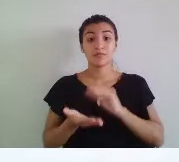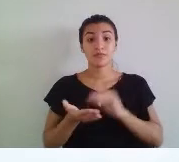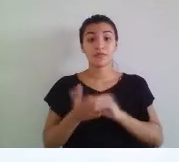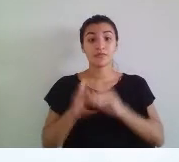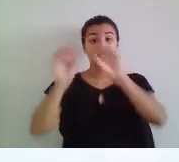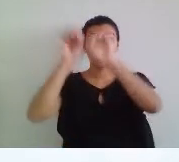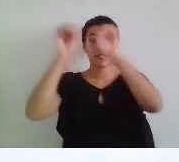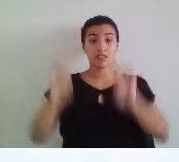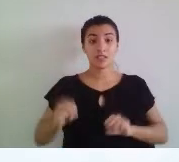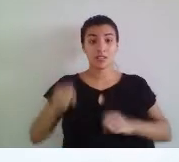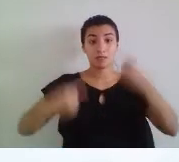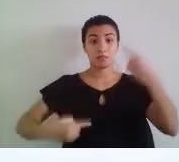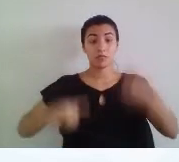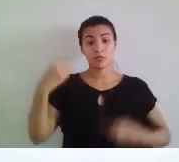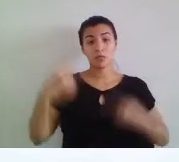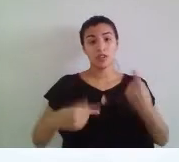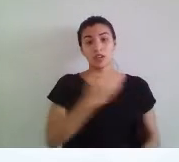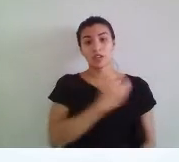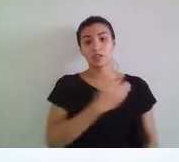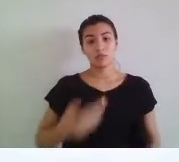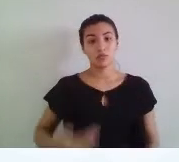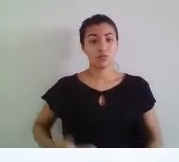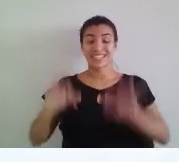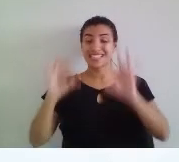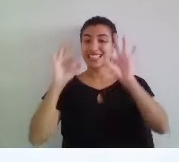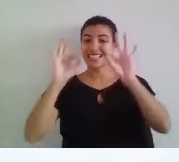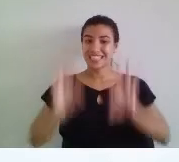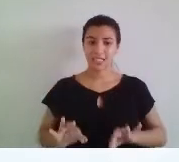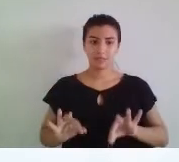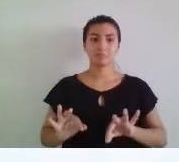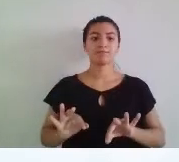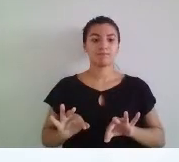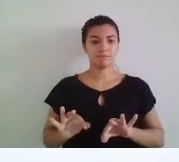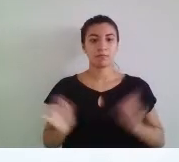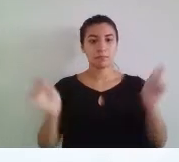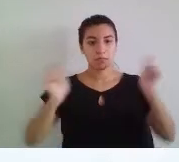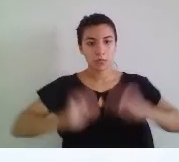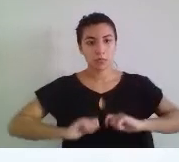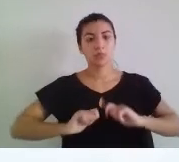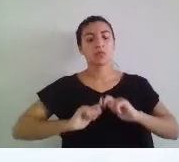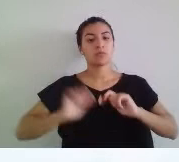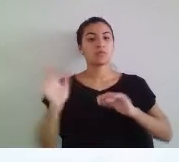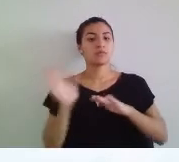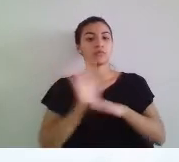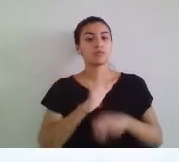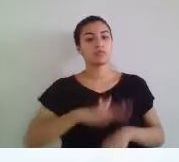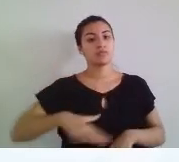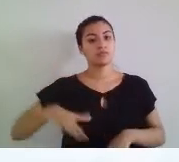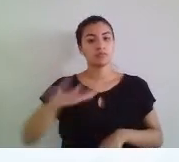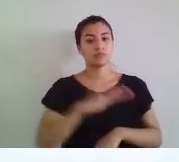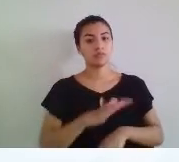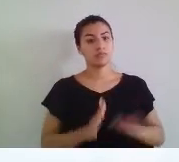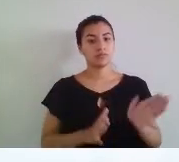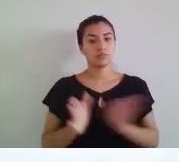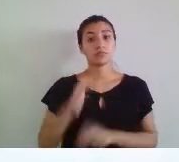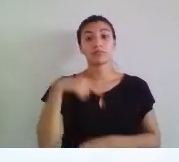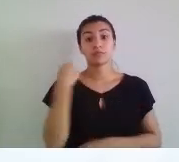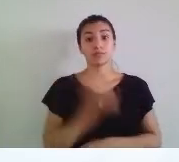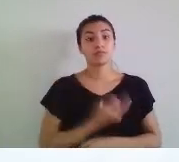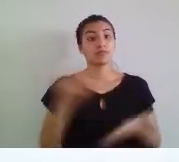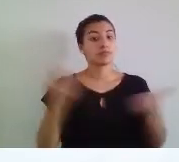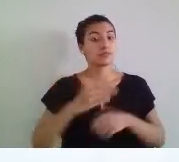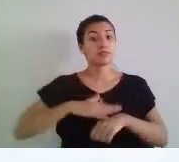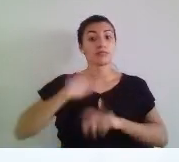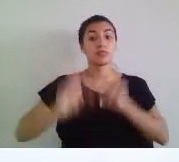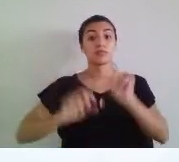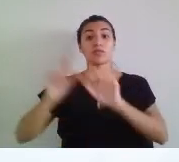de políticas públicas efetivas que possam dar conta dessa fase, porque a gente agora mais do que nunca está